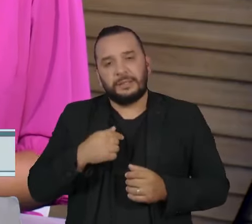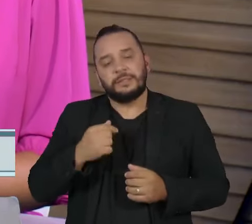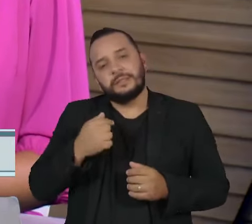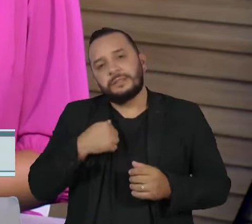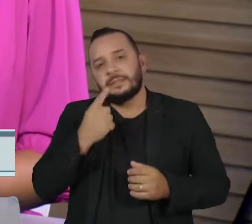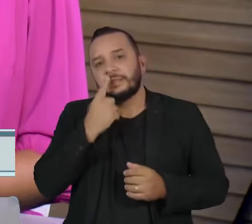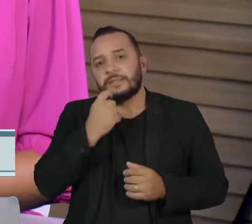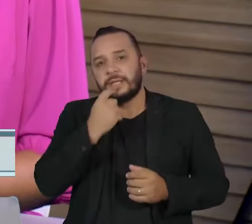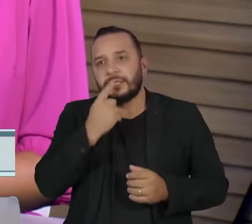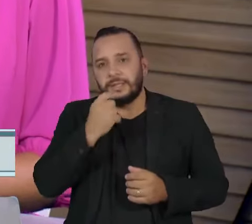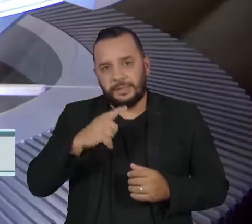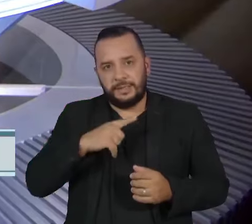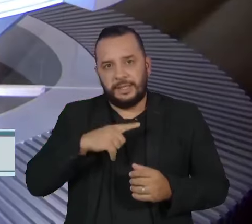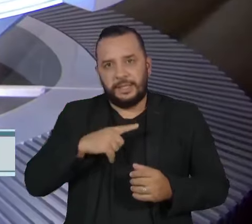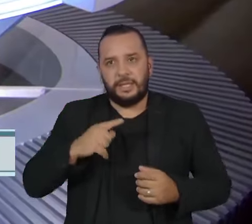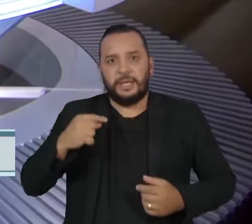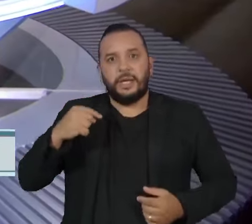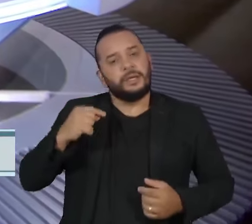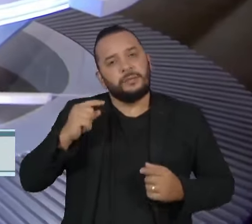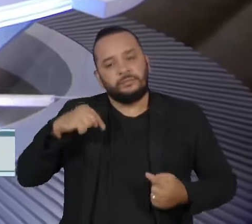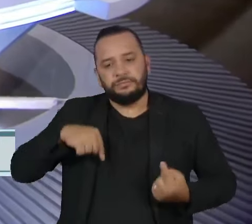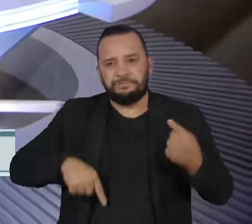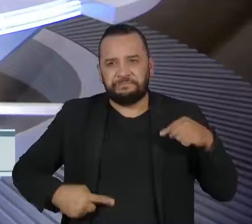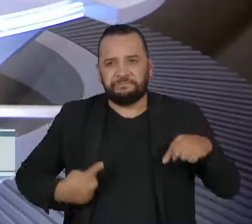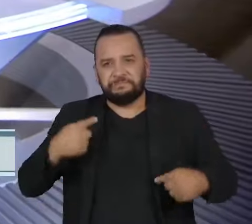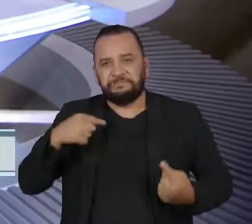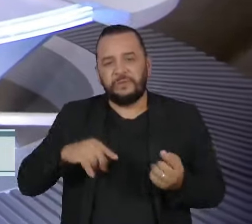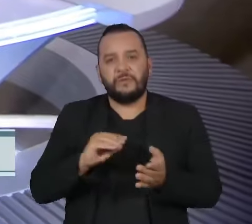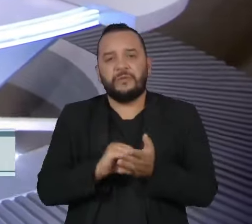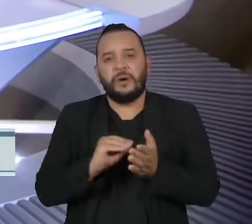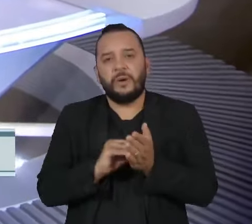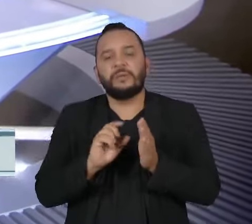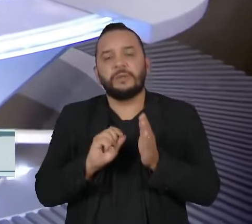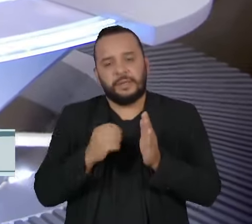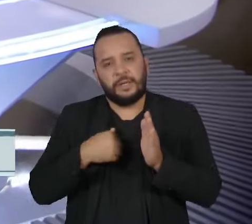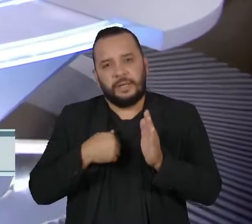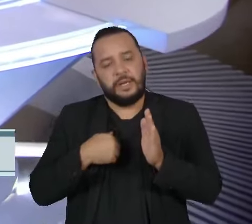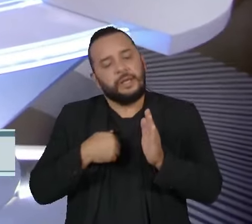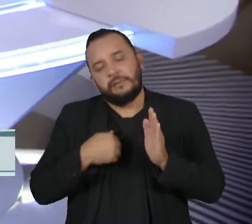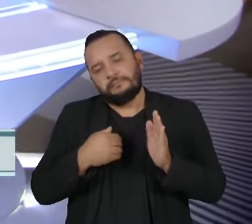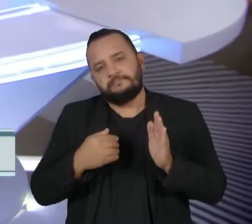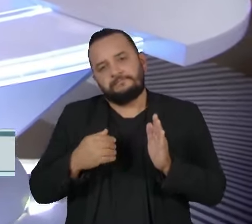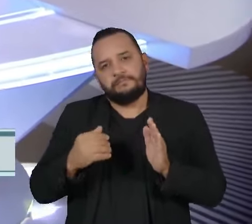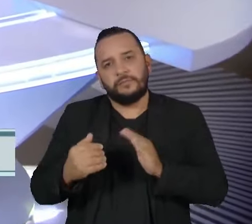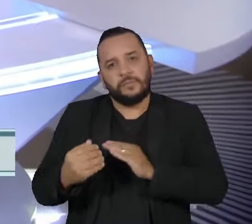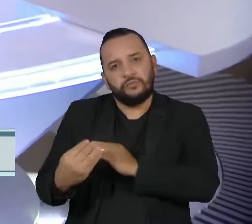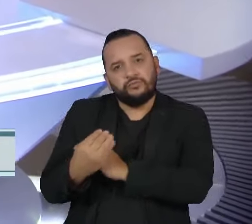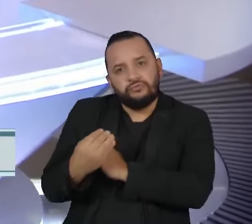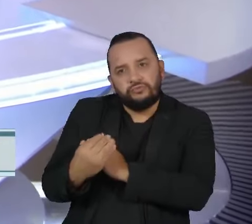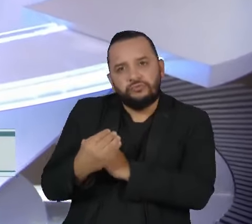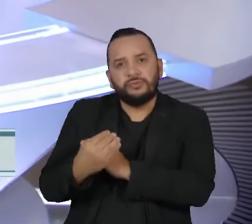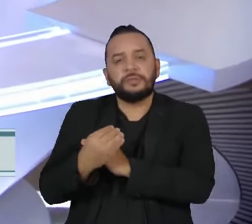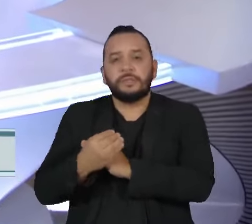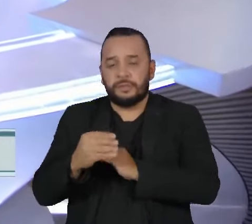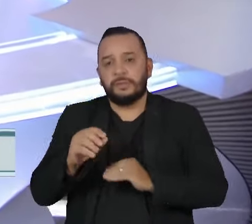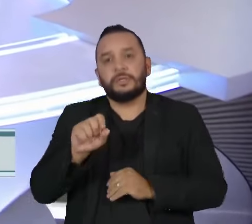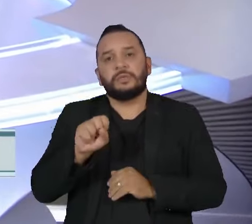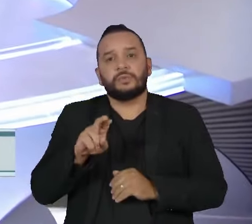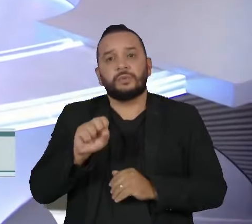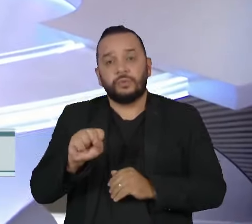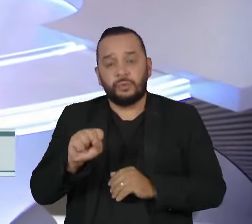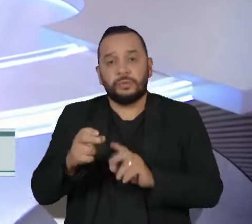no organismo para isso. Cerca de 13 mil brasileiros convivem com a doença, que tem tratamento pelo SUS, mas a desigualdade